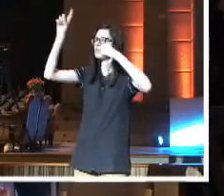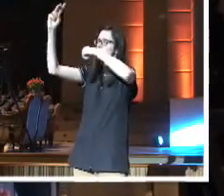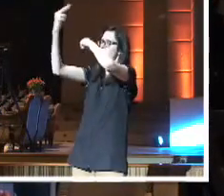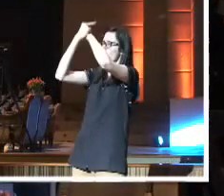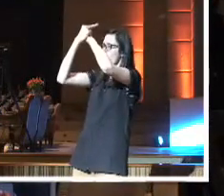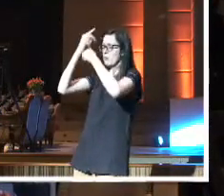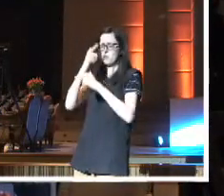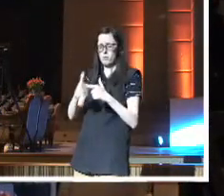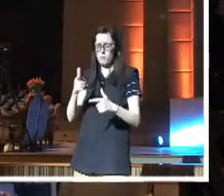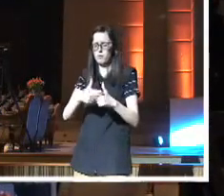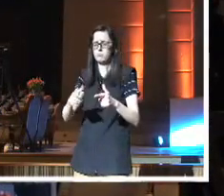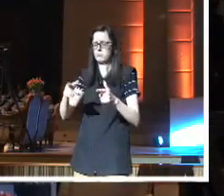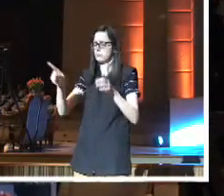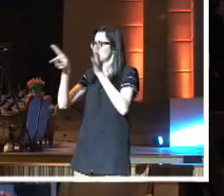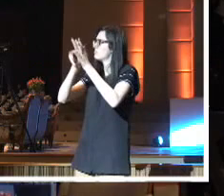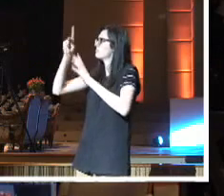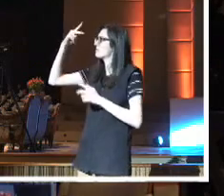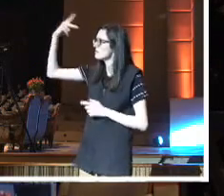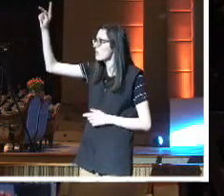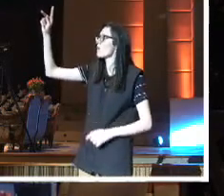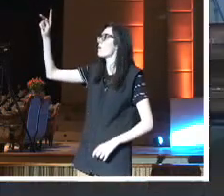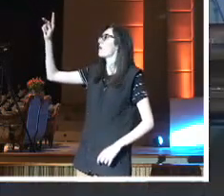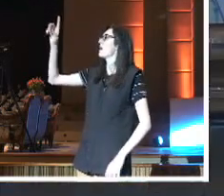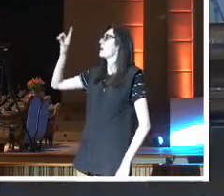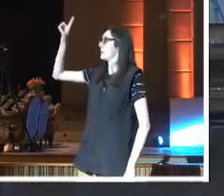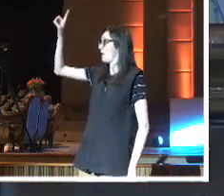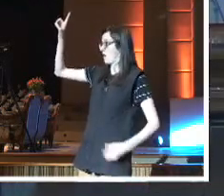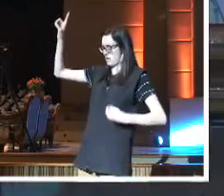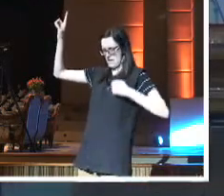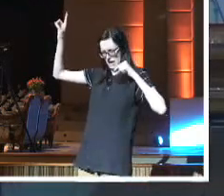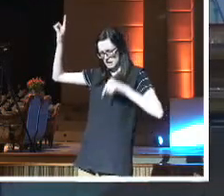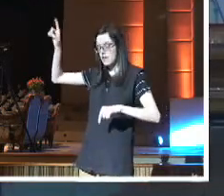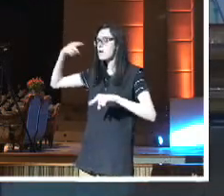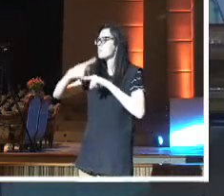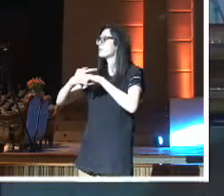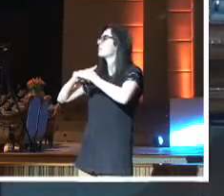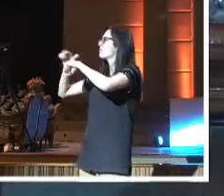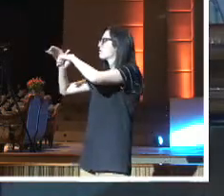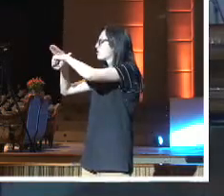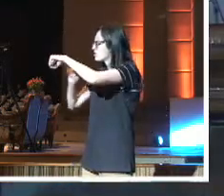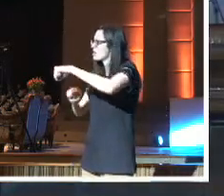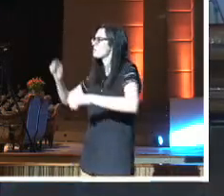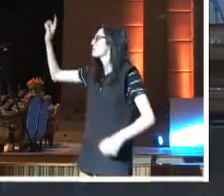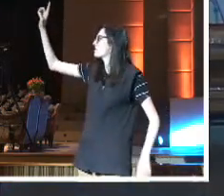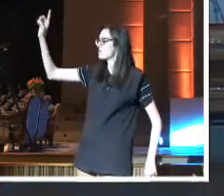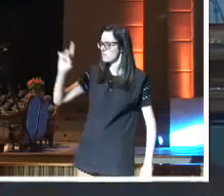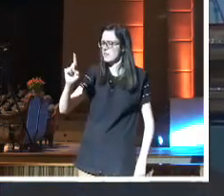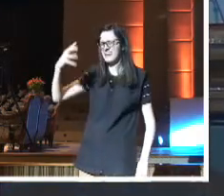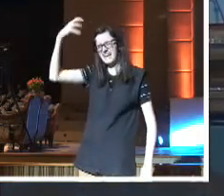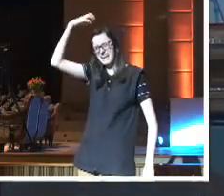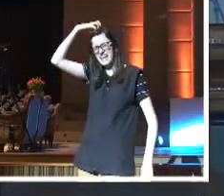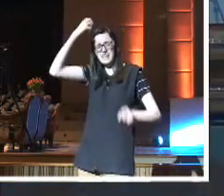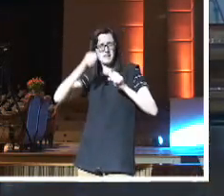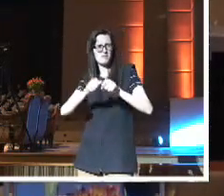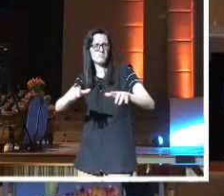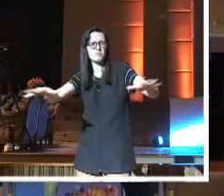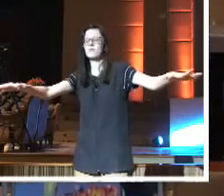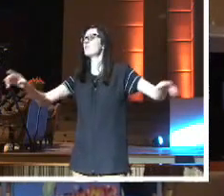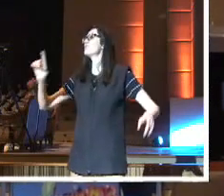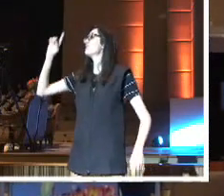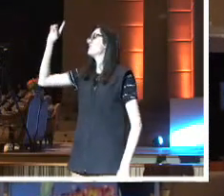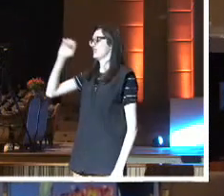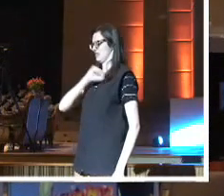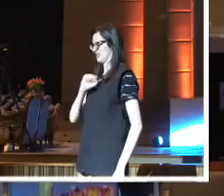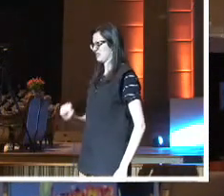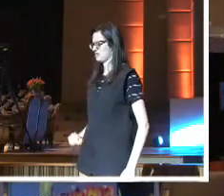meus problemas. Tu estás aqui, porque eu o invoco para estar aqui como rei desse lugar, como Senhor